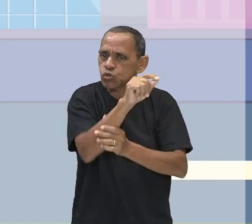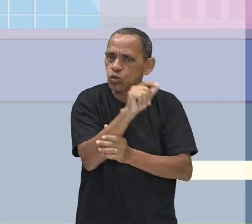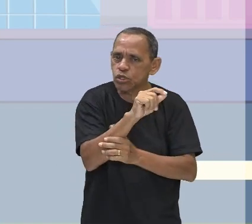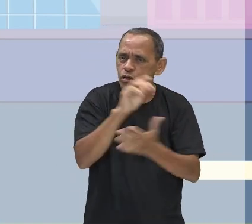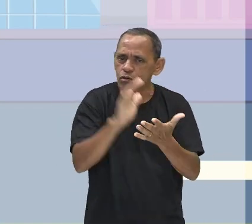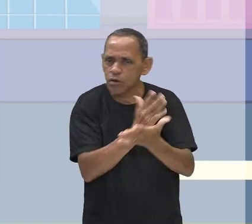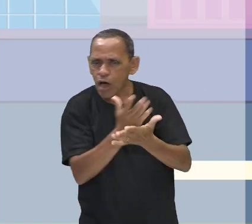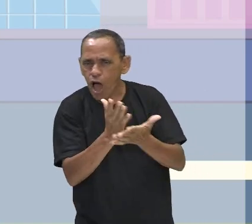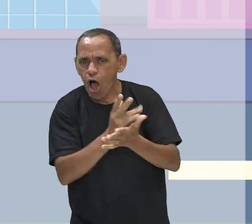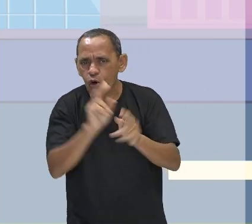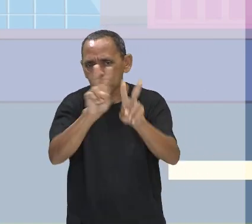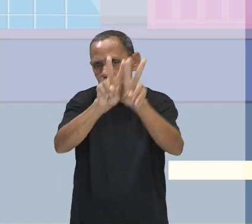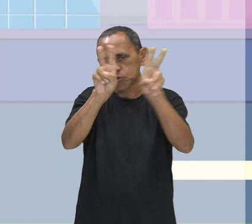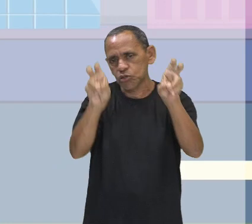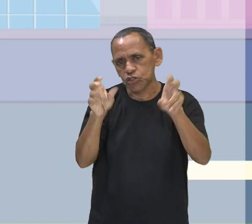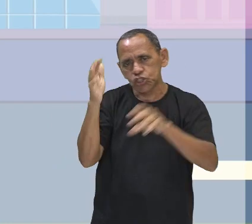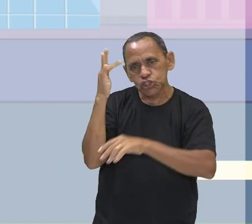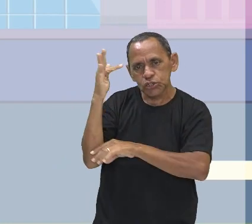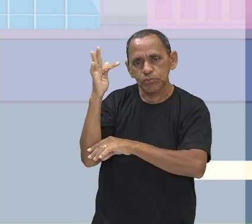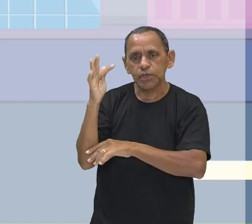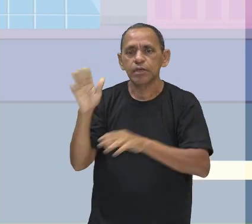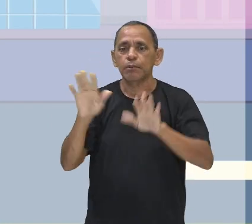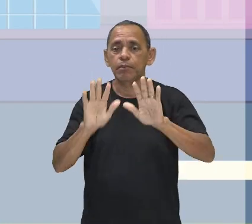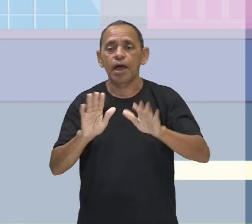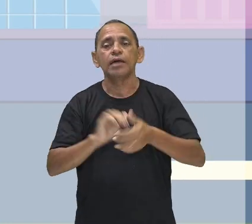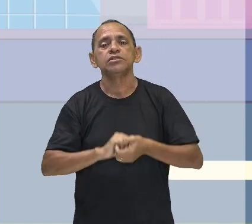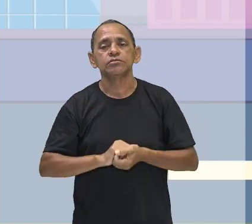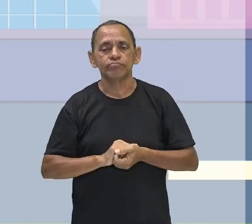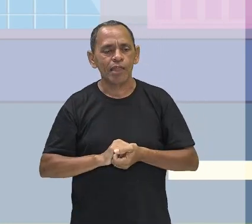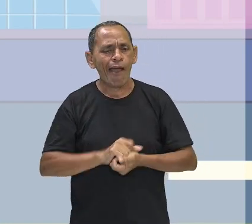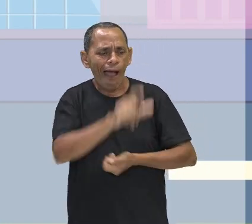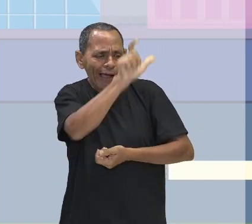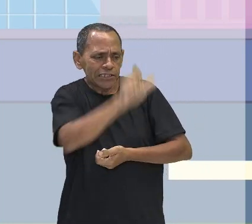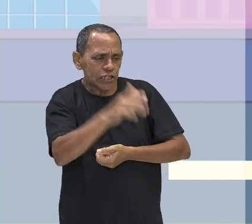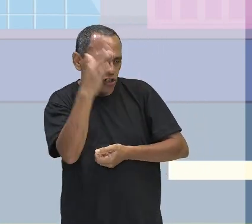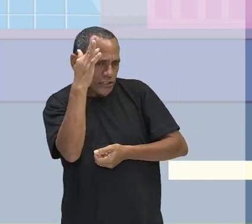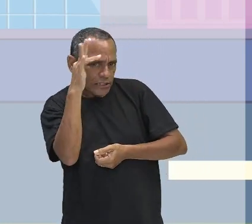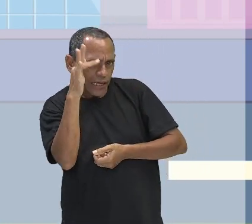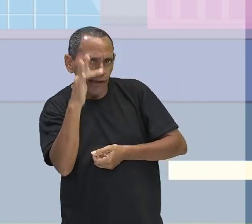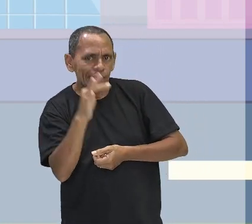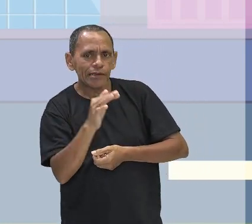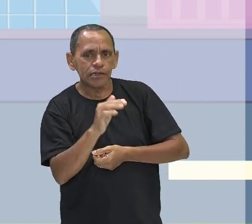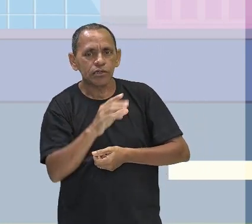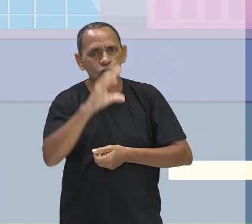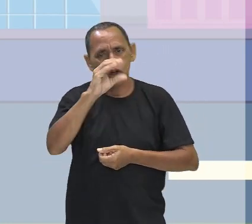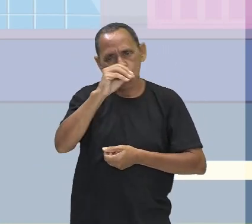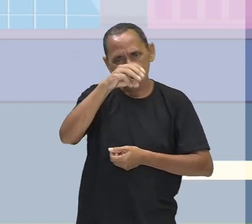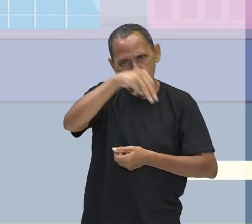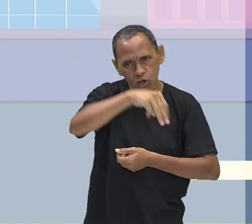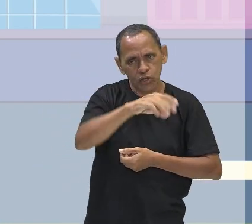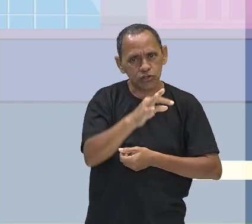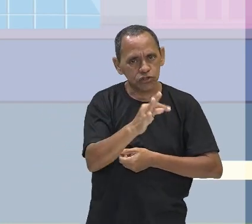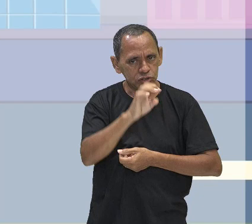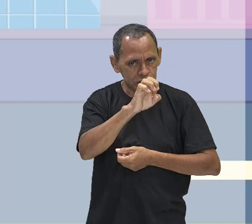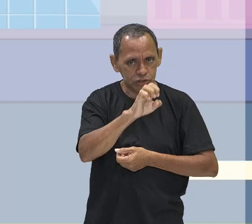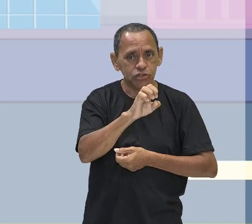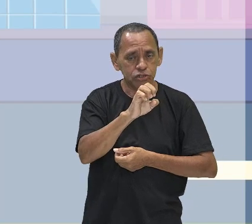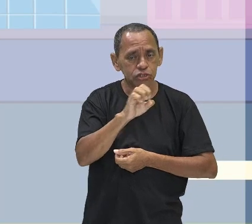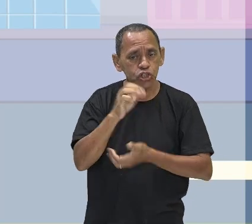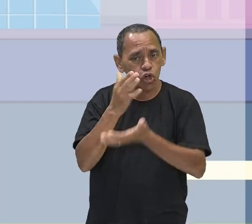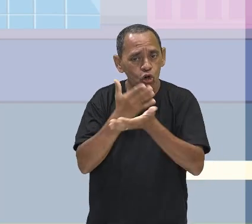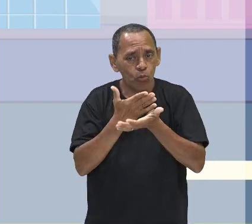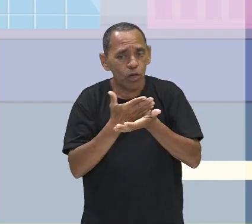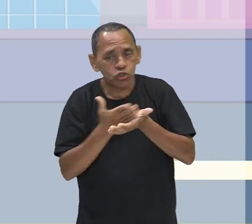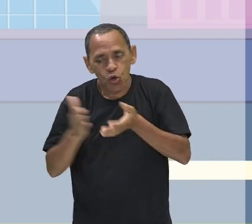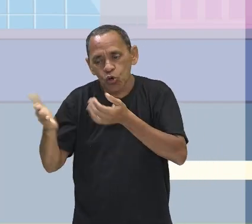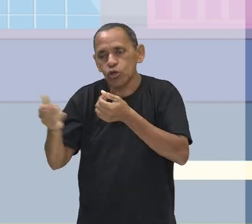tentou e valeu muito porque serviu de base para outros pensadores, como, por exemplo, Émile Durkheim.